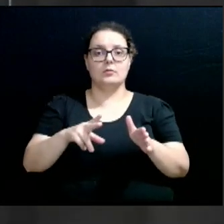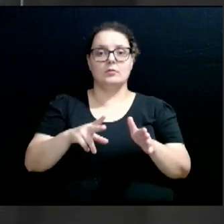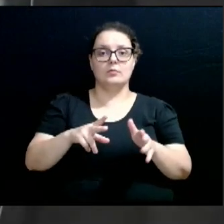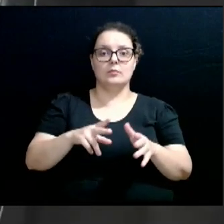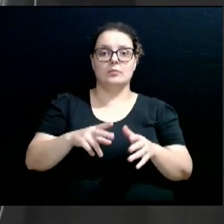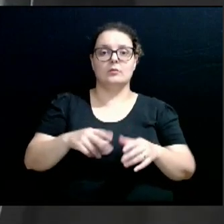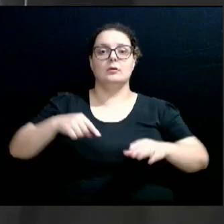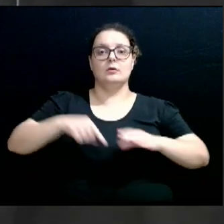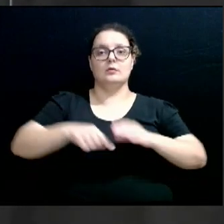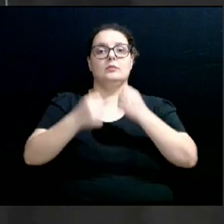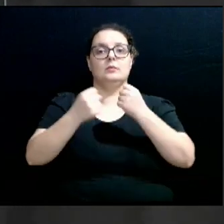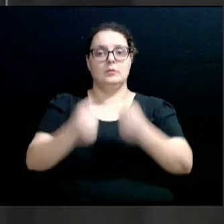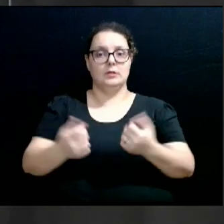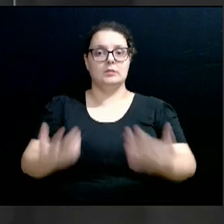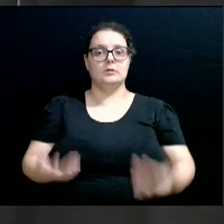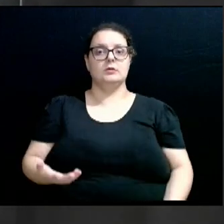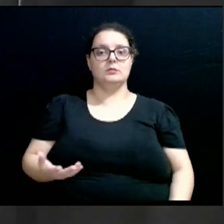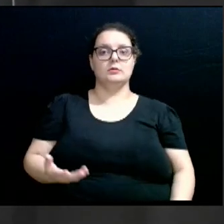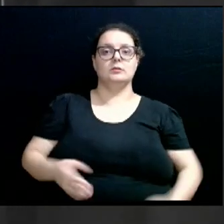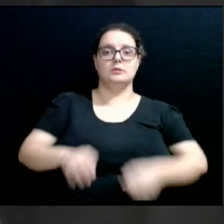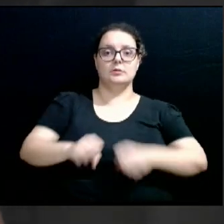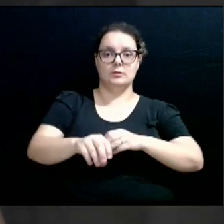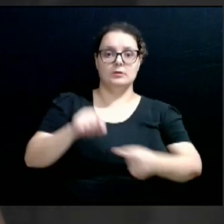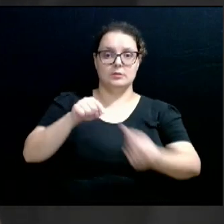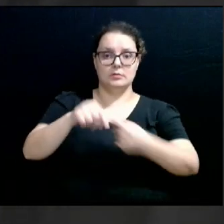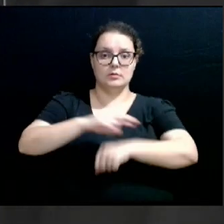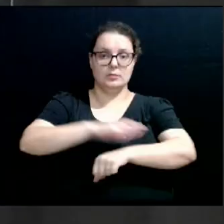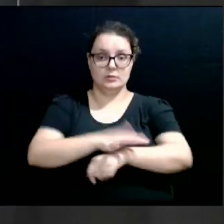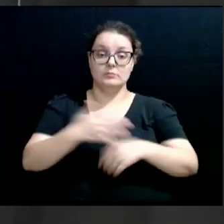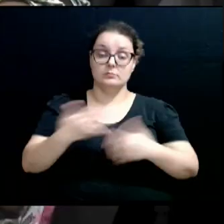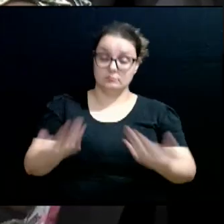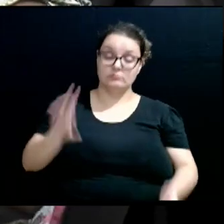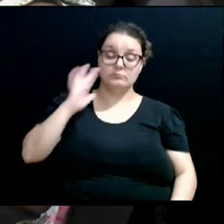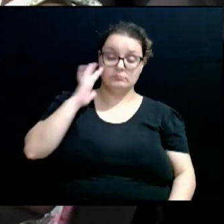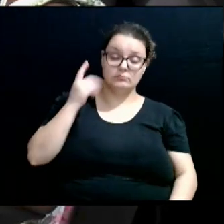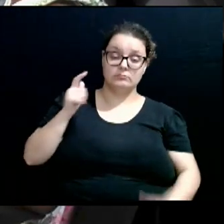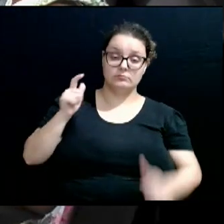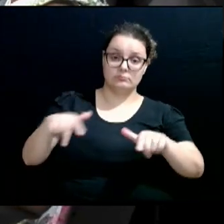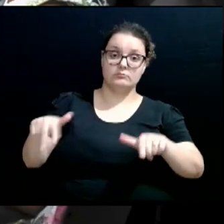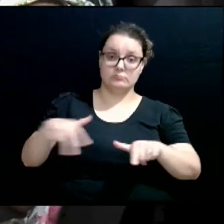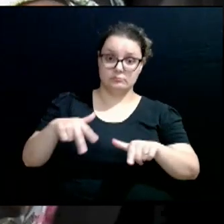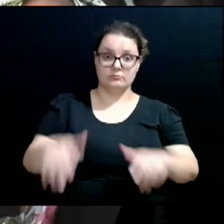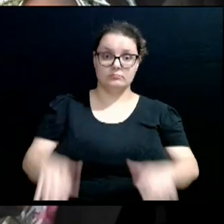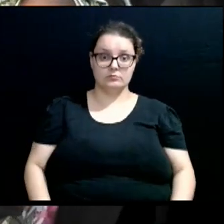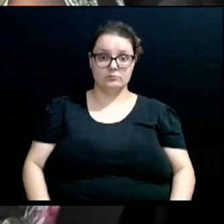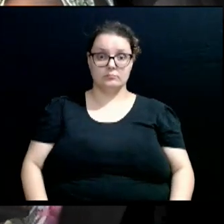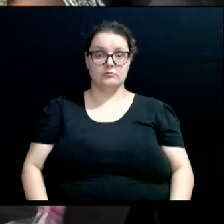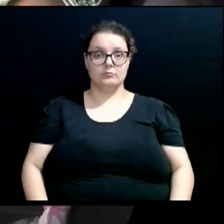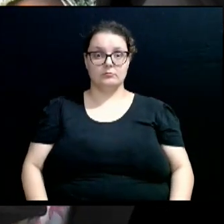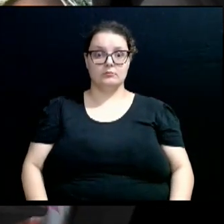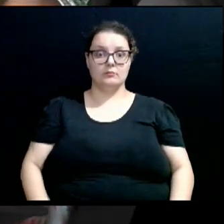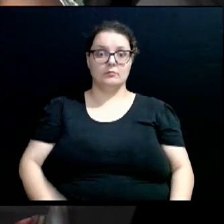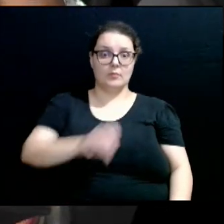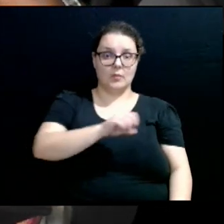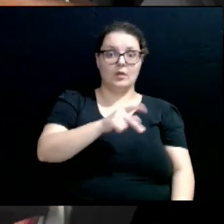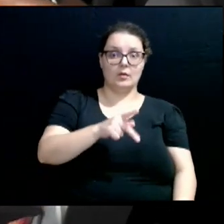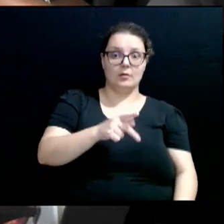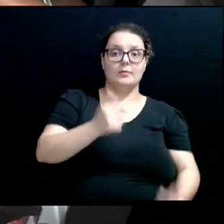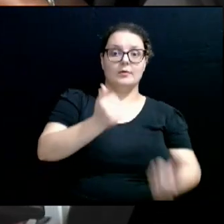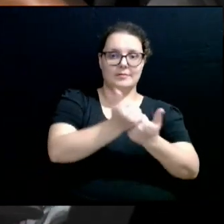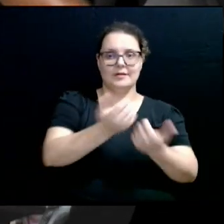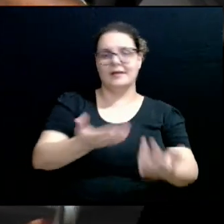questão da educação antirracista. Então, eu acho que é esse lugar. Esse posto de OP que a Valéria cita aqui... São de